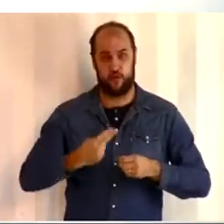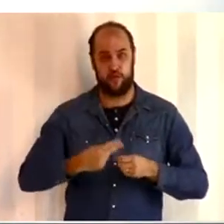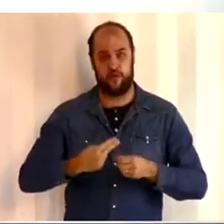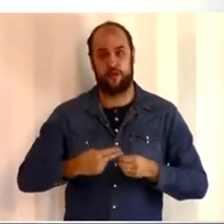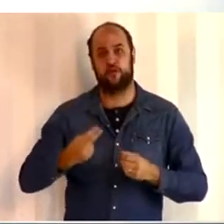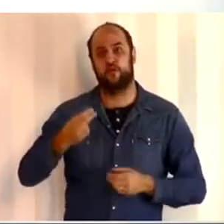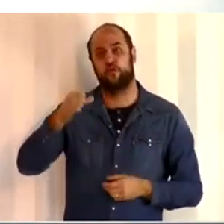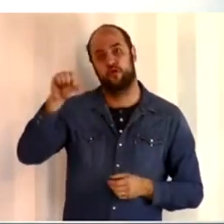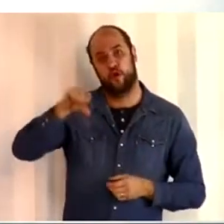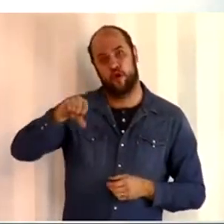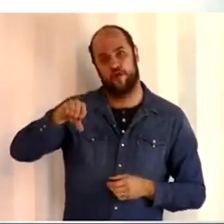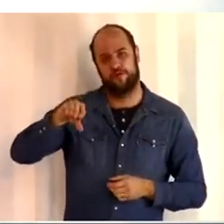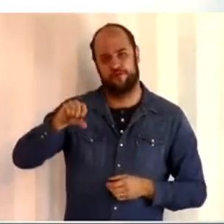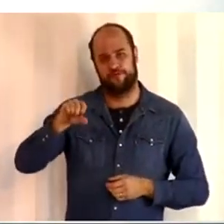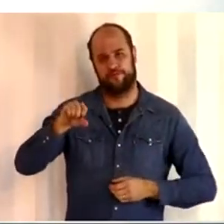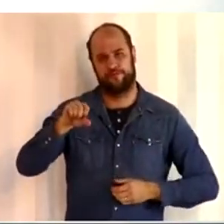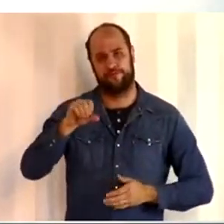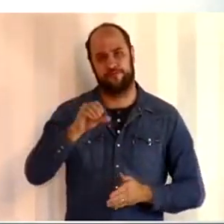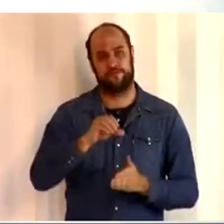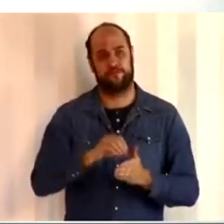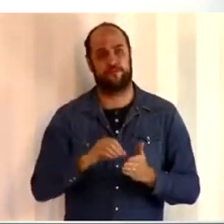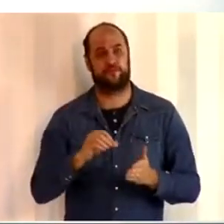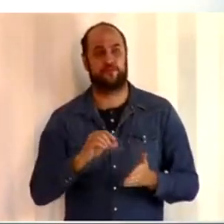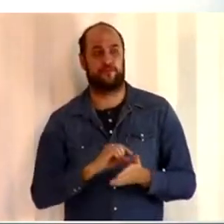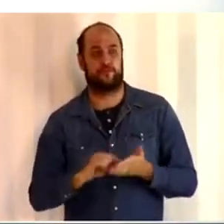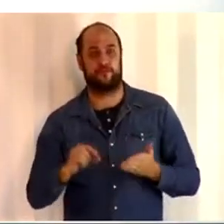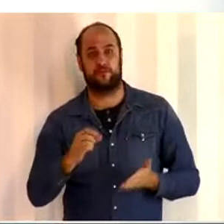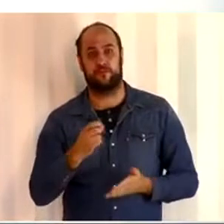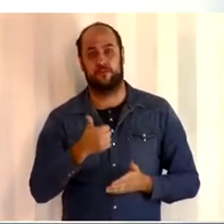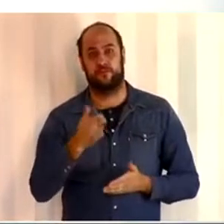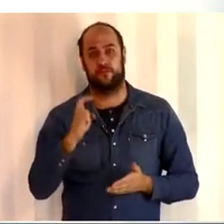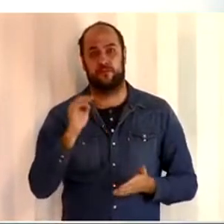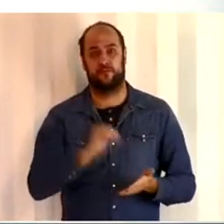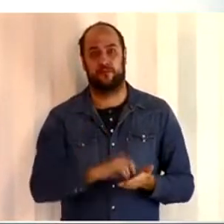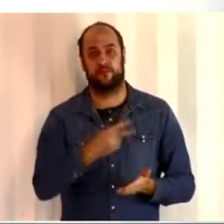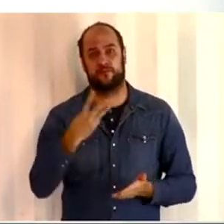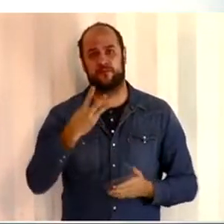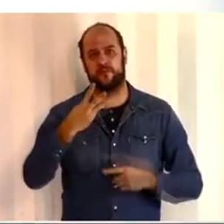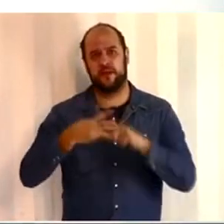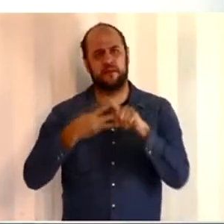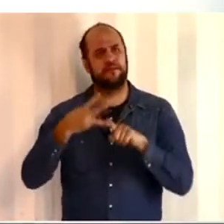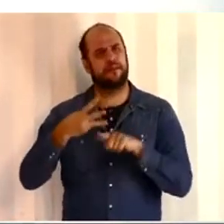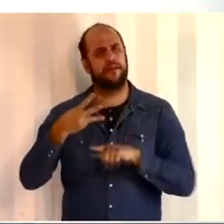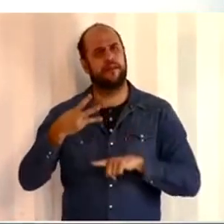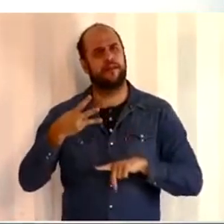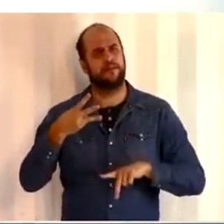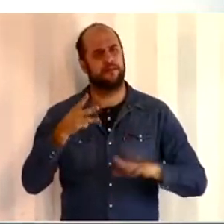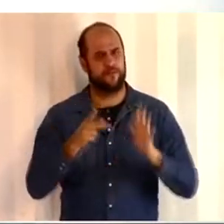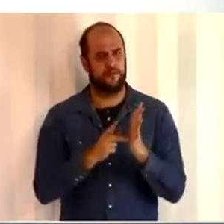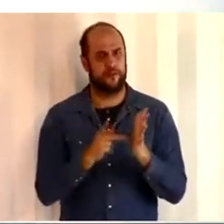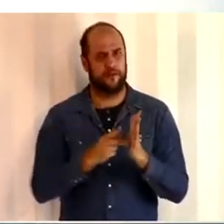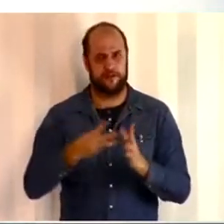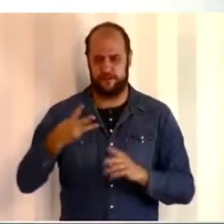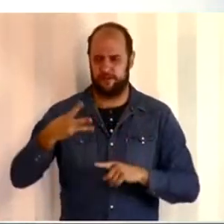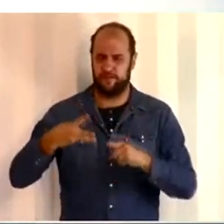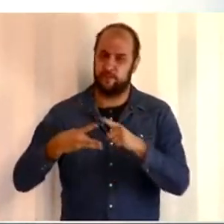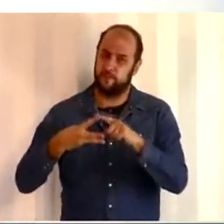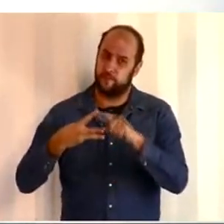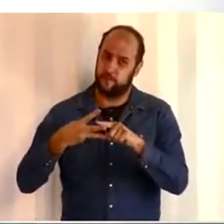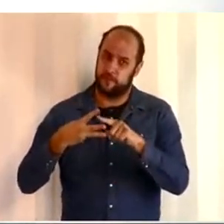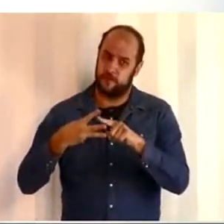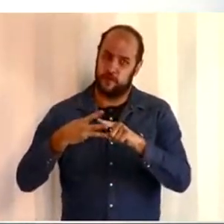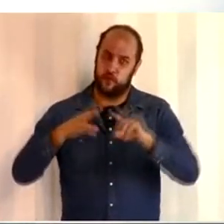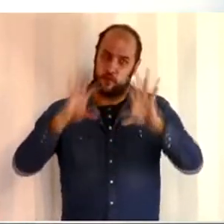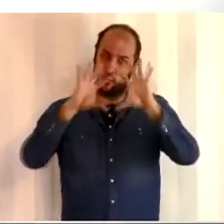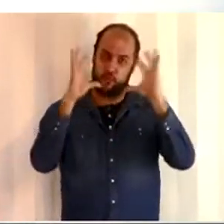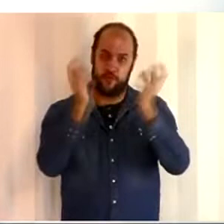15 a 23, 3 verdades sobre a presença de Deus no meio do seu povo. A primeira é que aquela nuvem durante